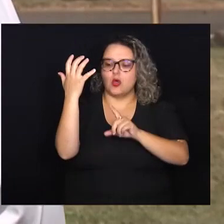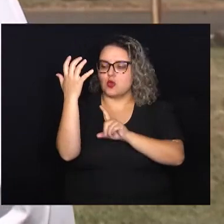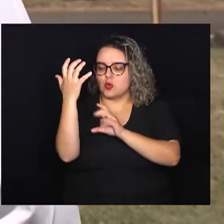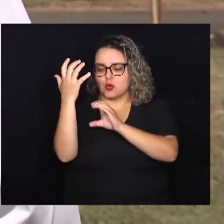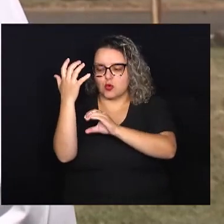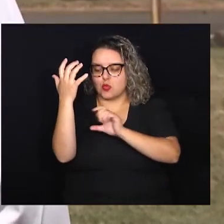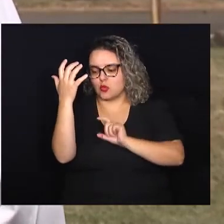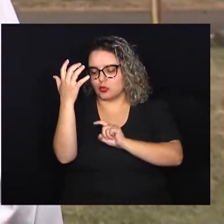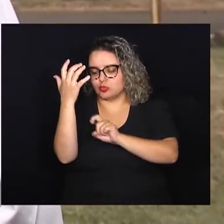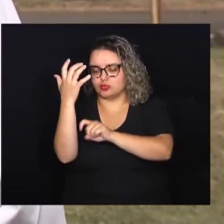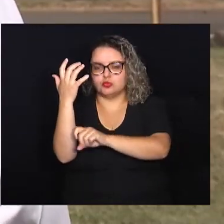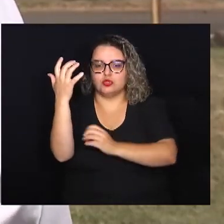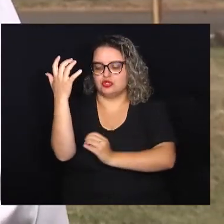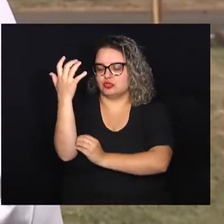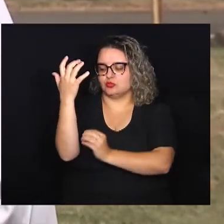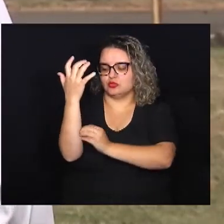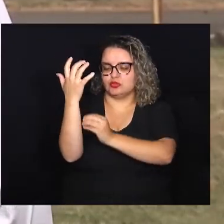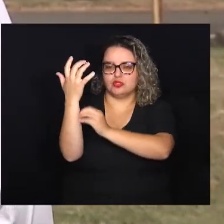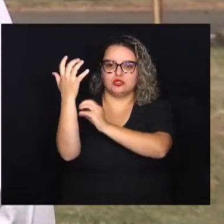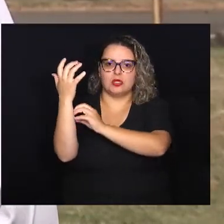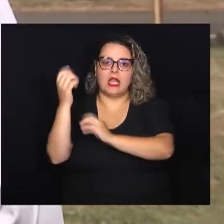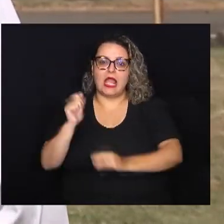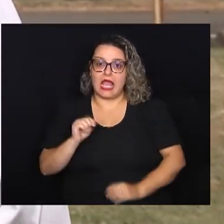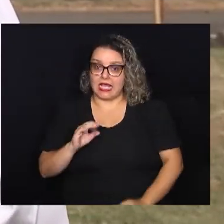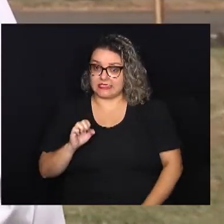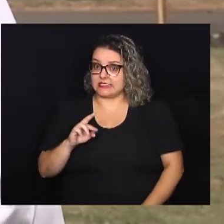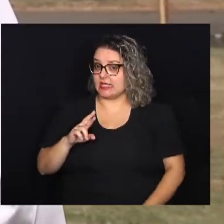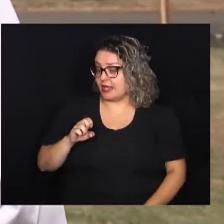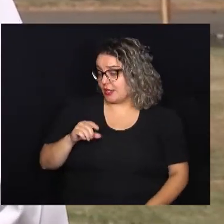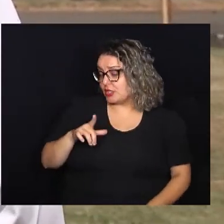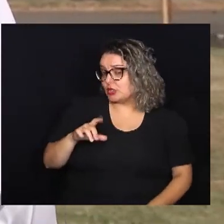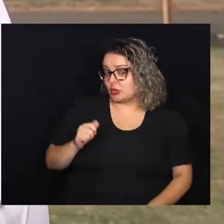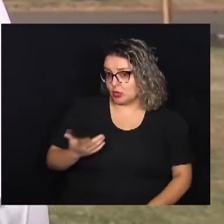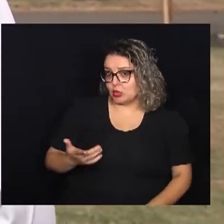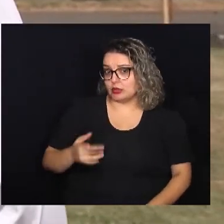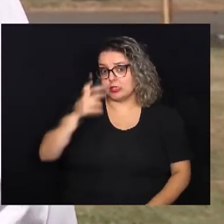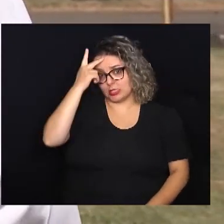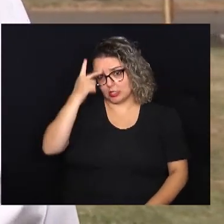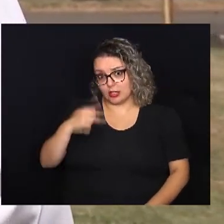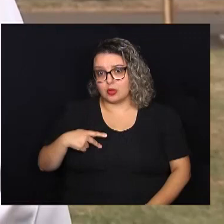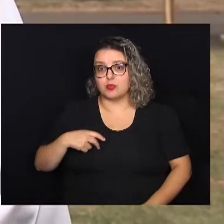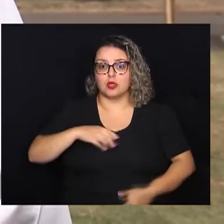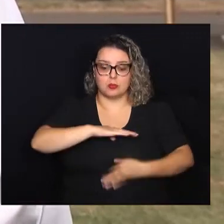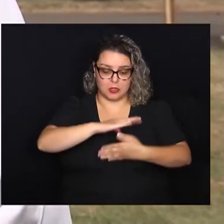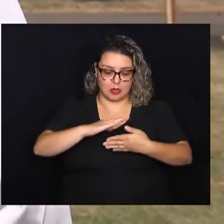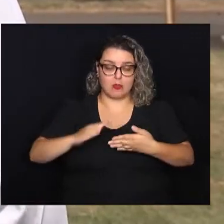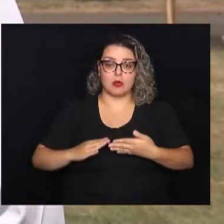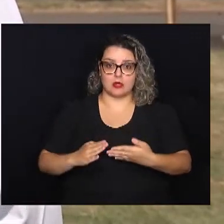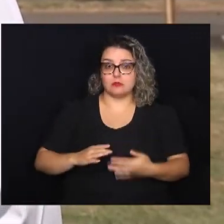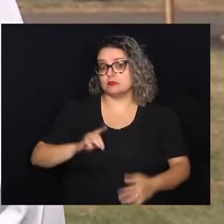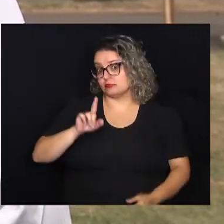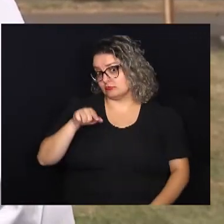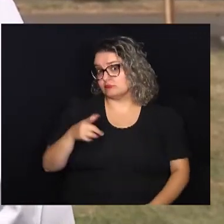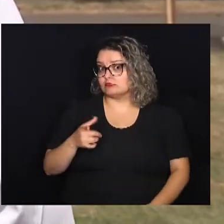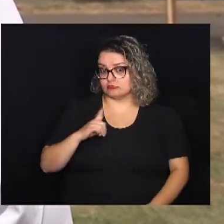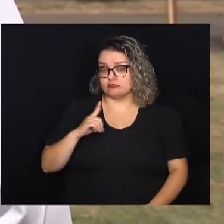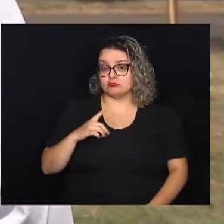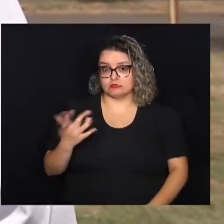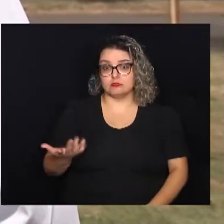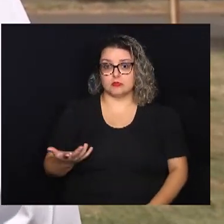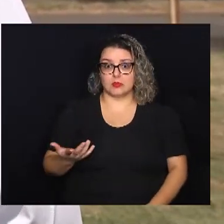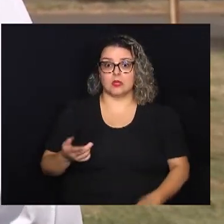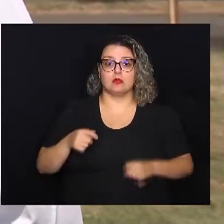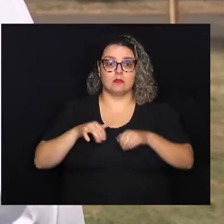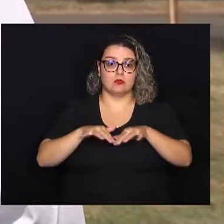jabuticaba e uma diversidade que é própria a nossa da Mata Atlântica e que tem prospectado